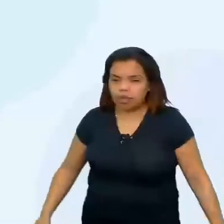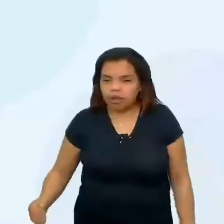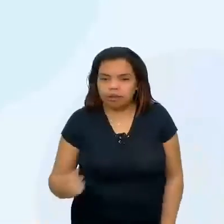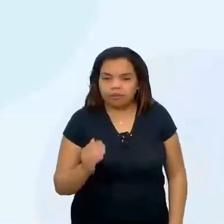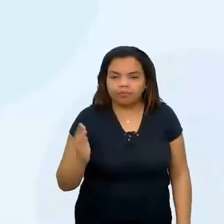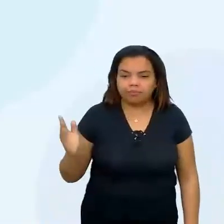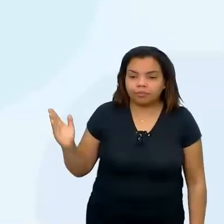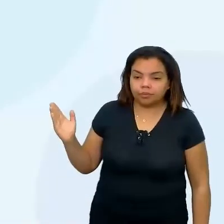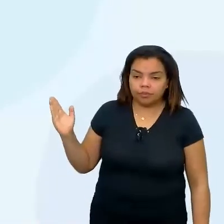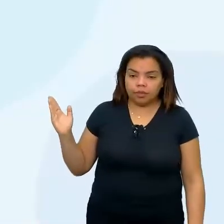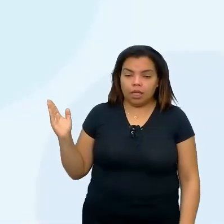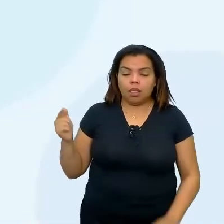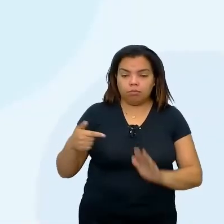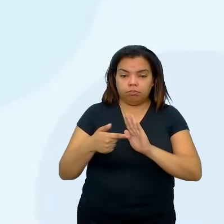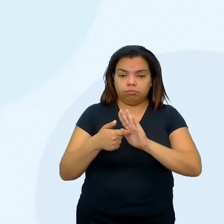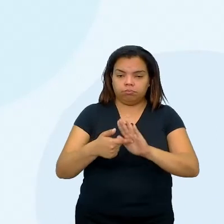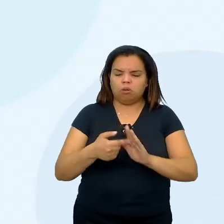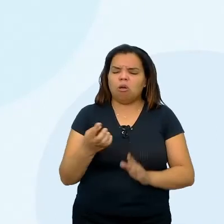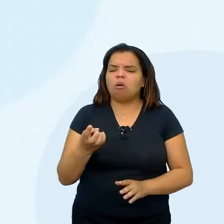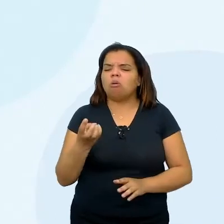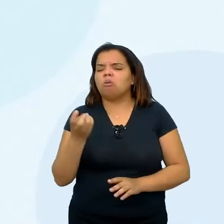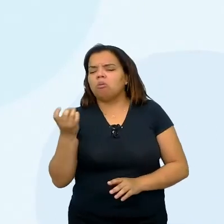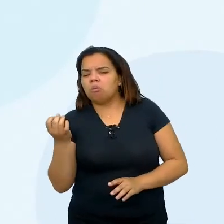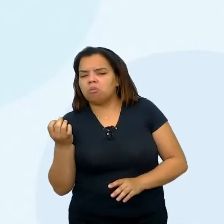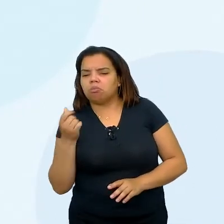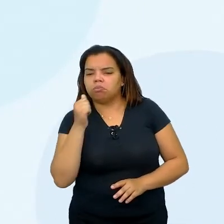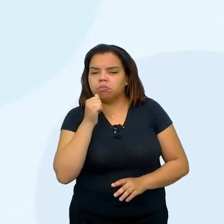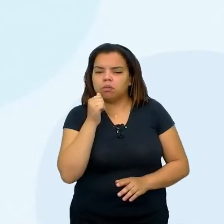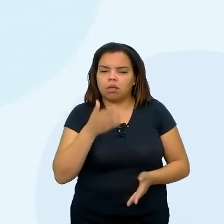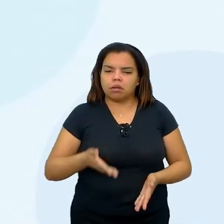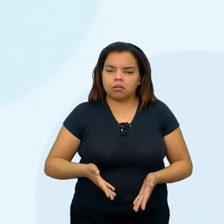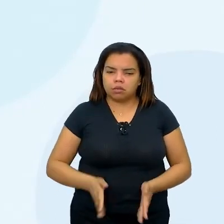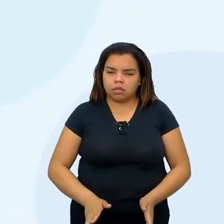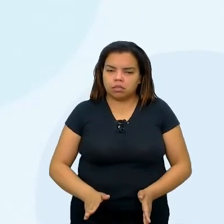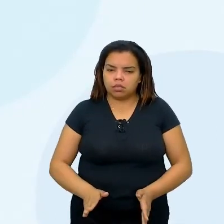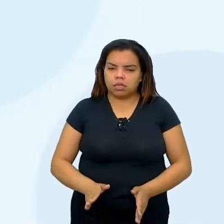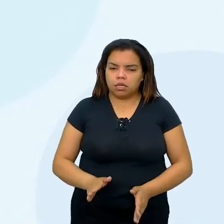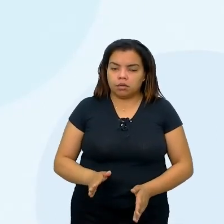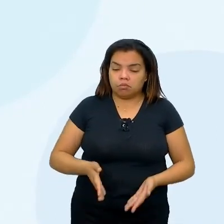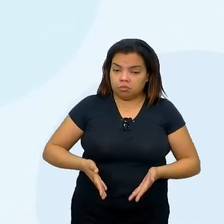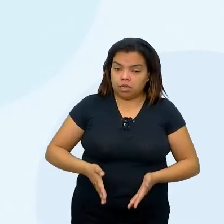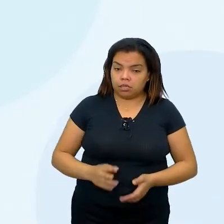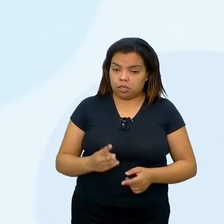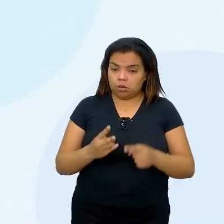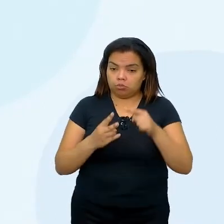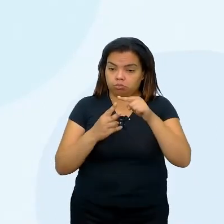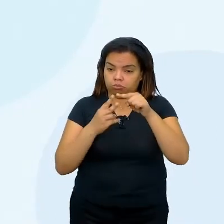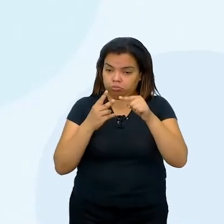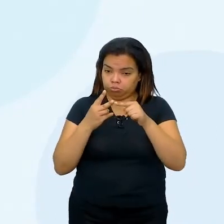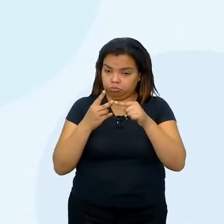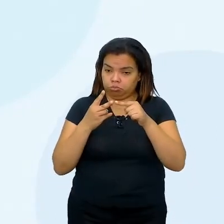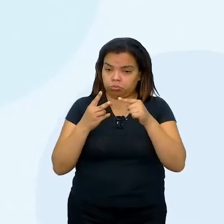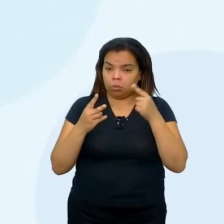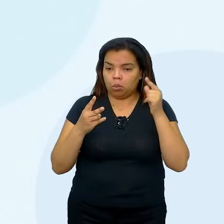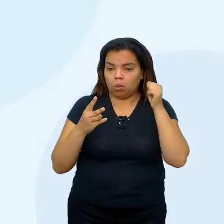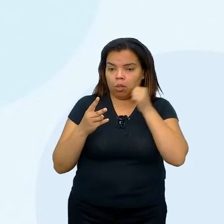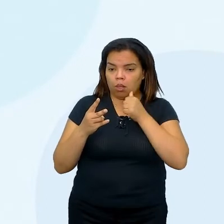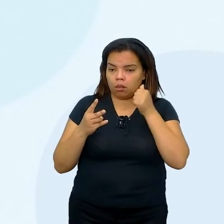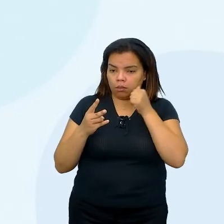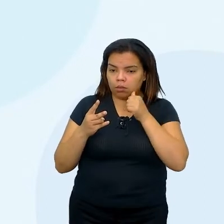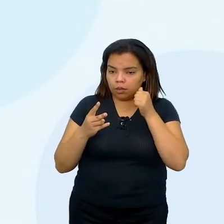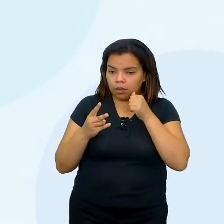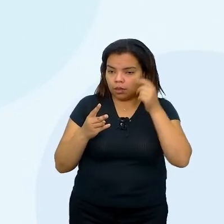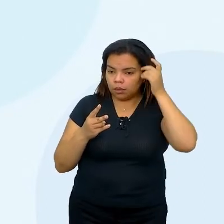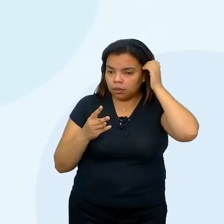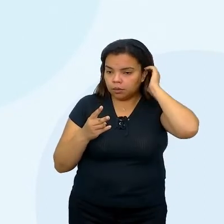apresentou, quantas mulheres nasceram? Olha só, nasceram 2 mulheres aqui nesse caso, né? Então, esse indivíduo e